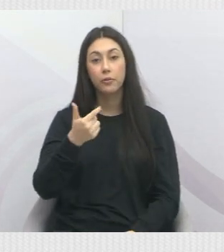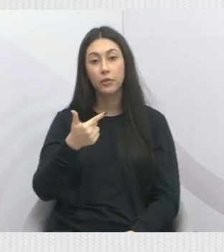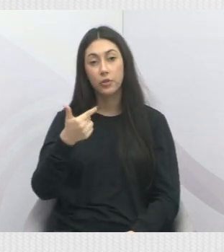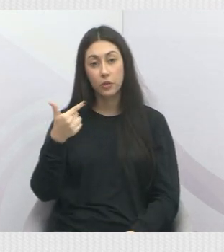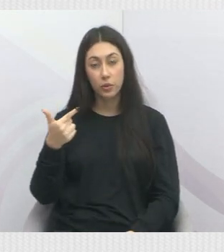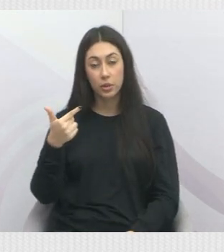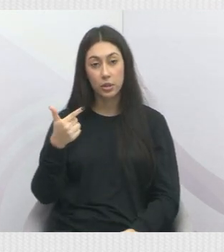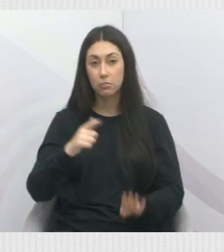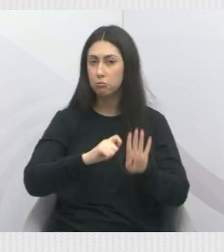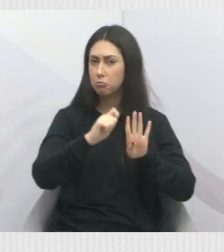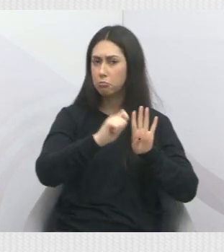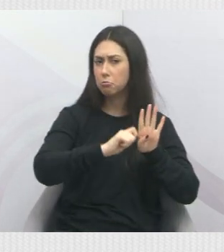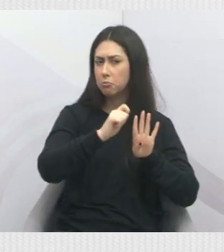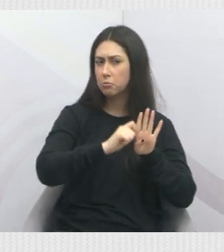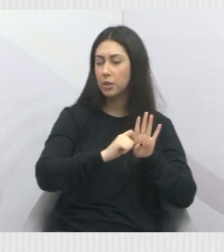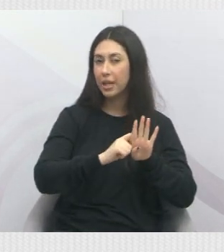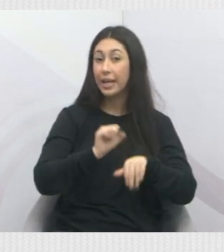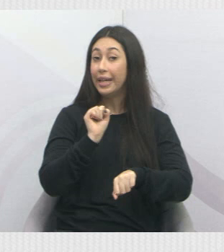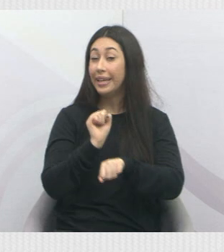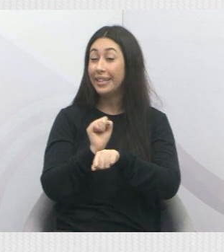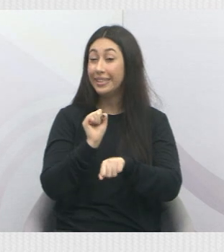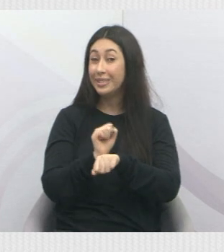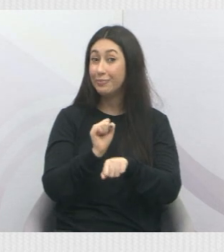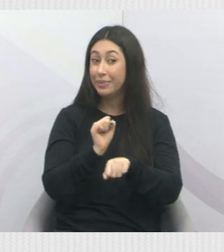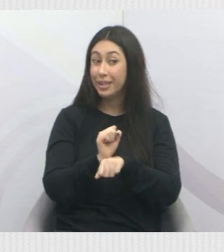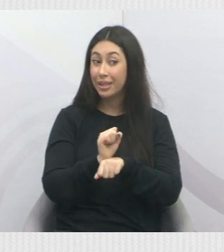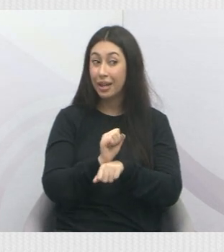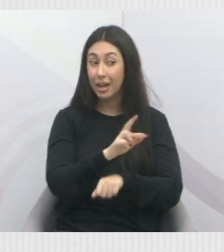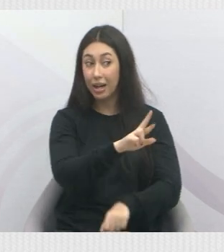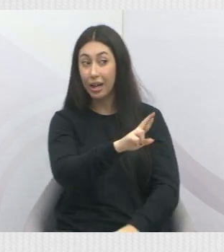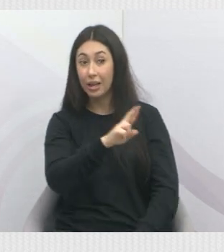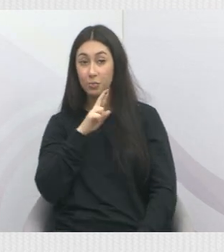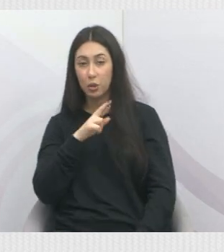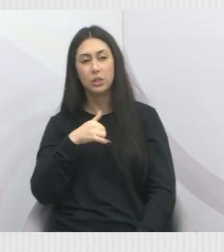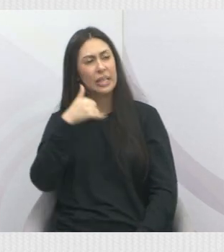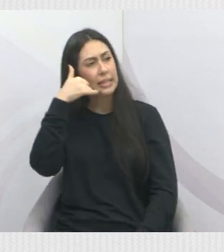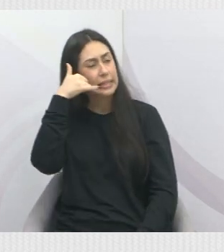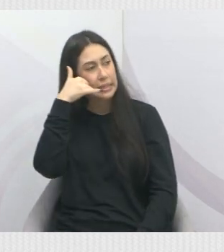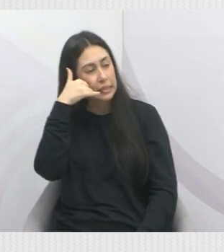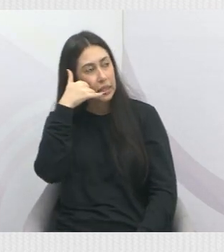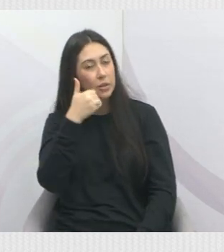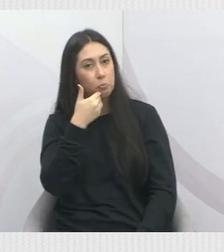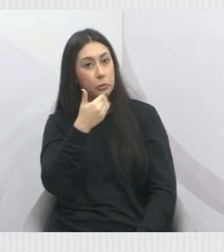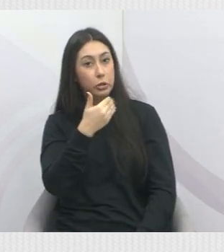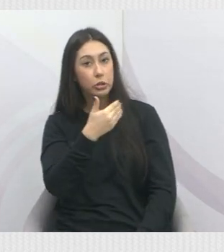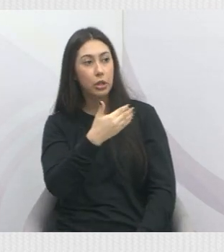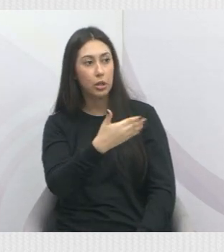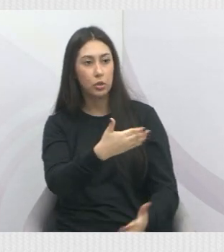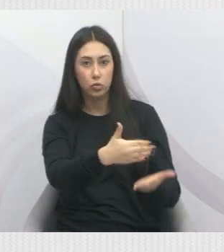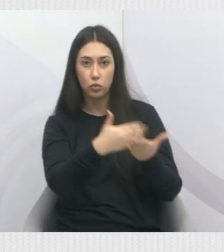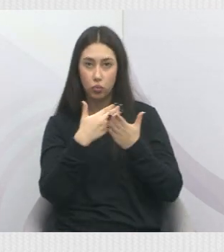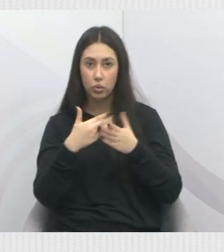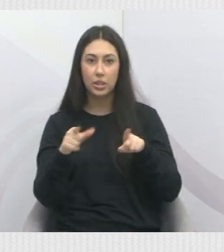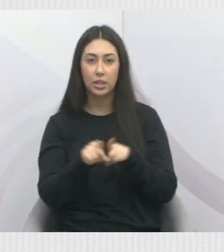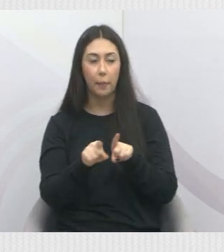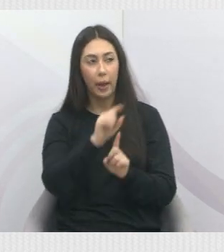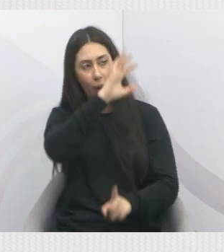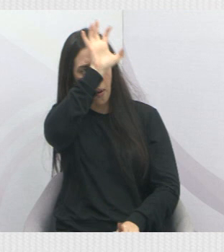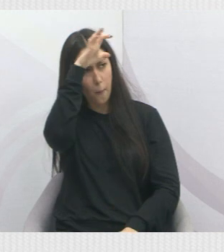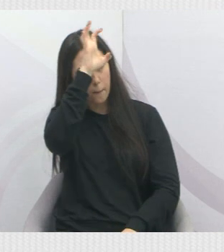quadrimestre, o tempo médio de resposta entre a chamada telefônica e a chamada ao local da